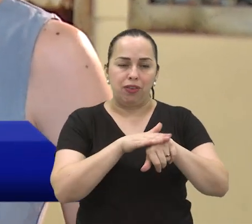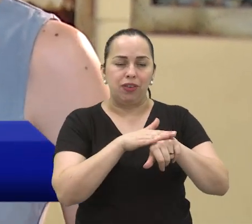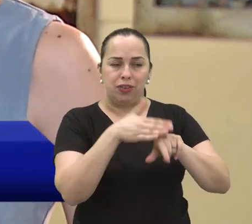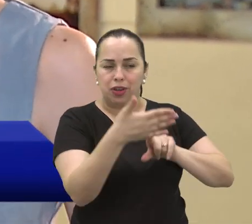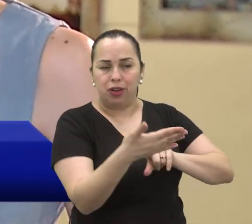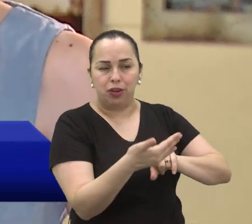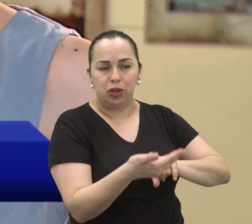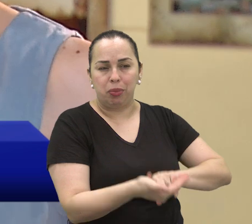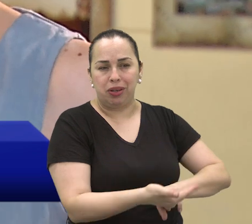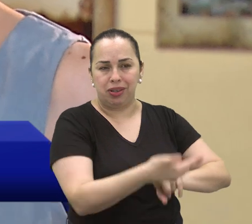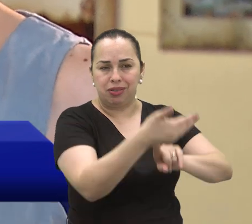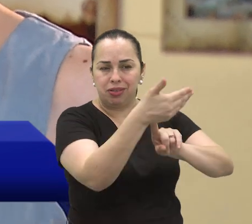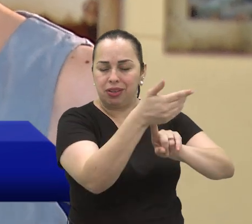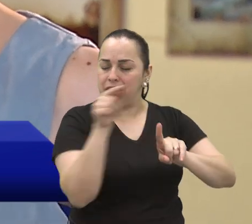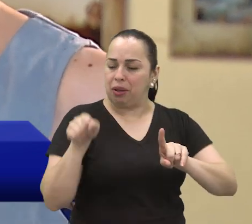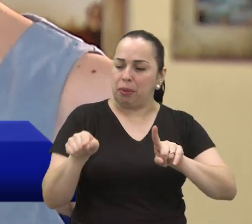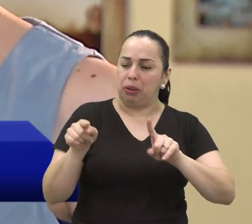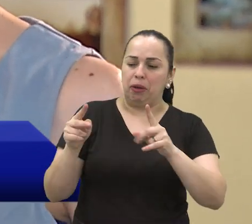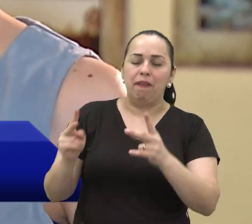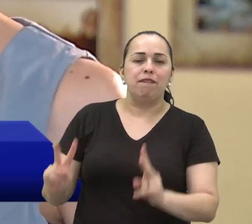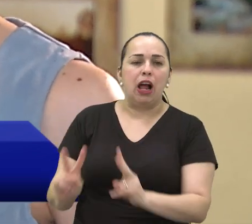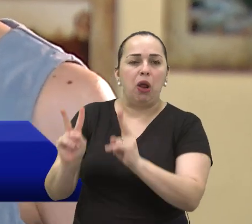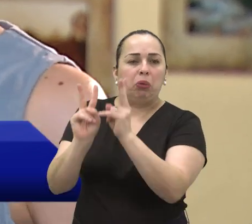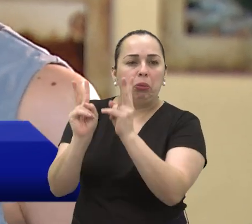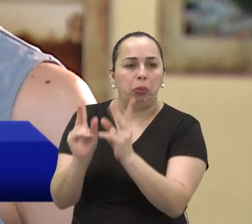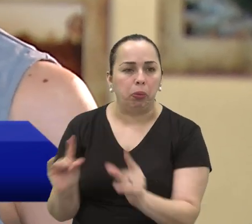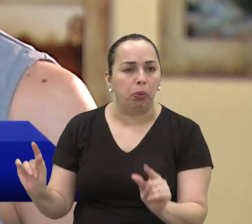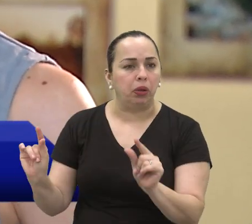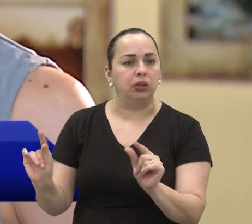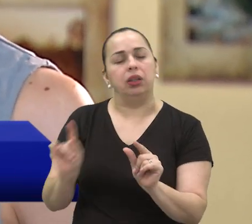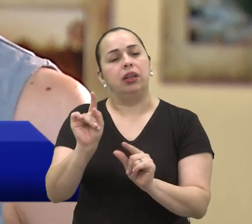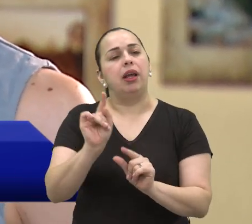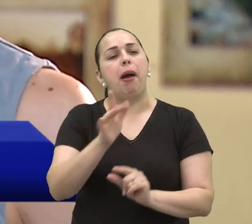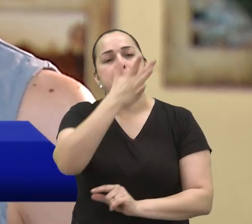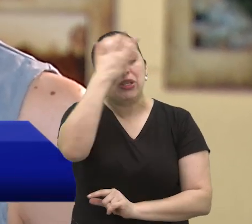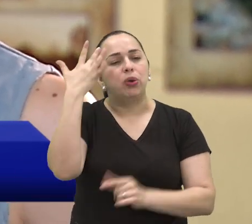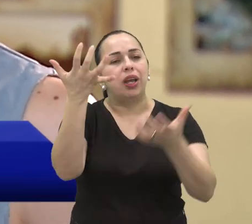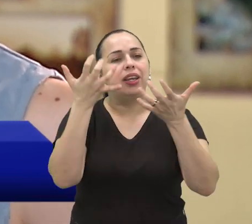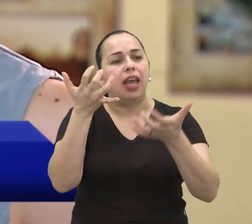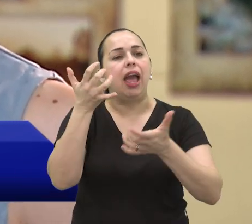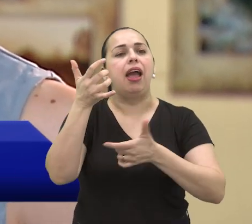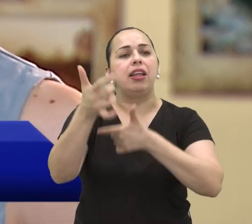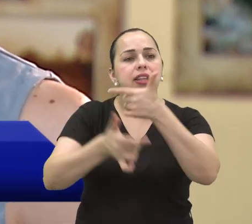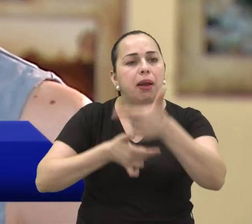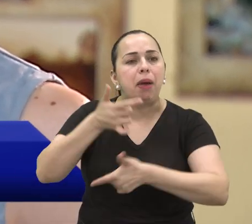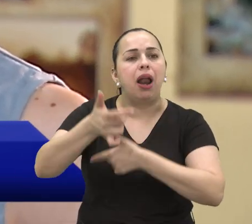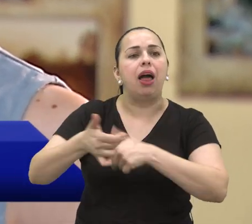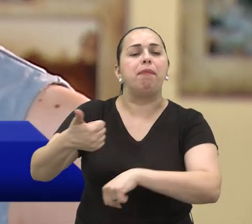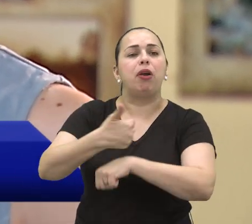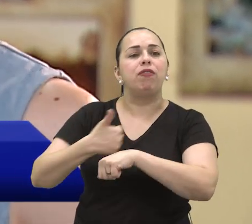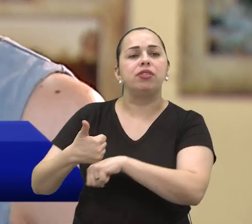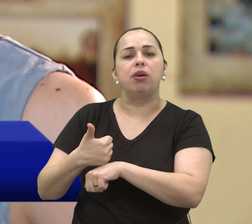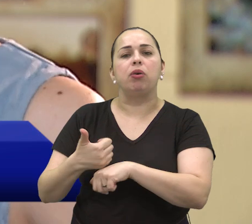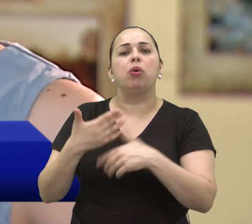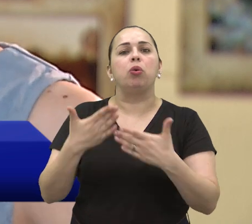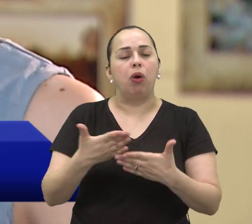sobre tecnologia, uma desvalorização. Então, quais são os maiores desafios para quem quer seguir nessa carreira ou quem já está seguindo